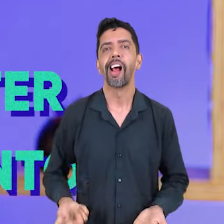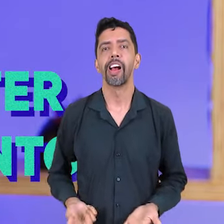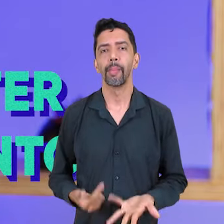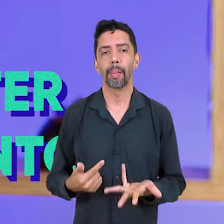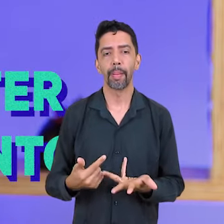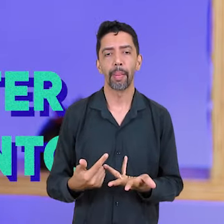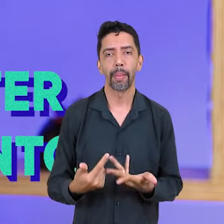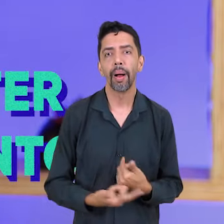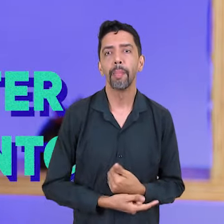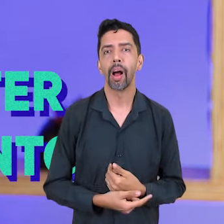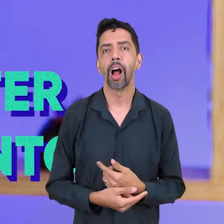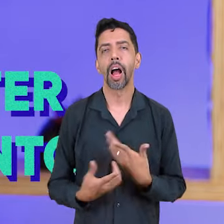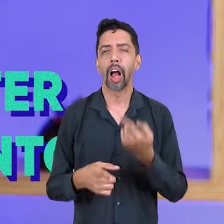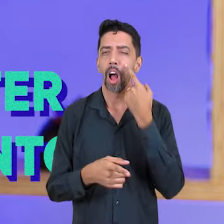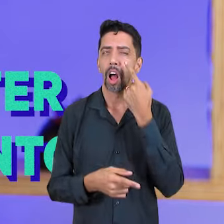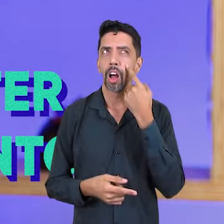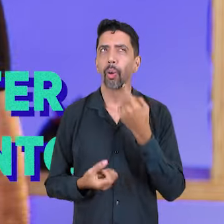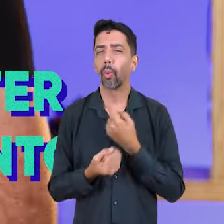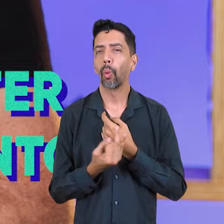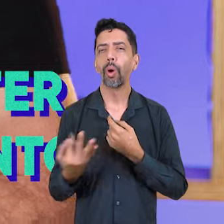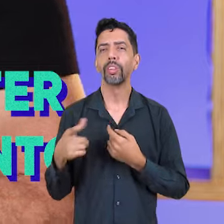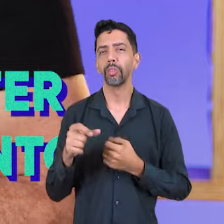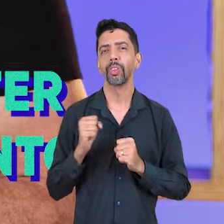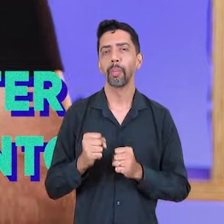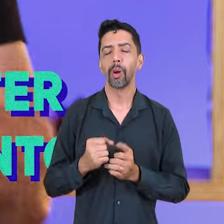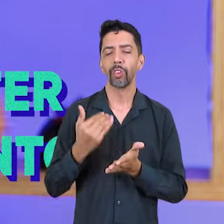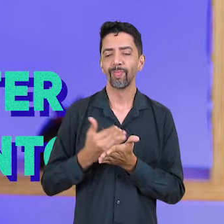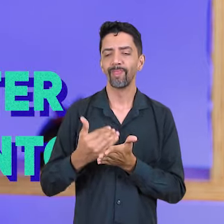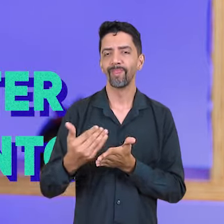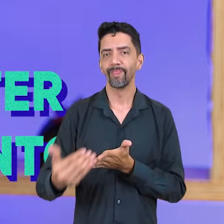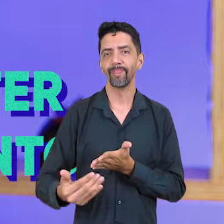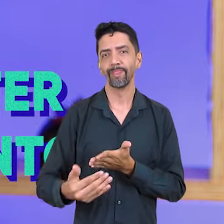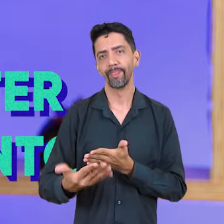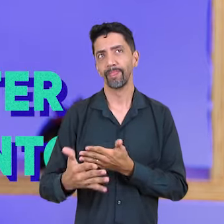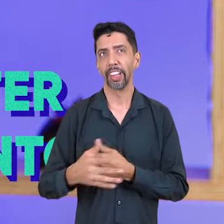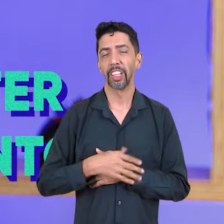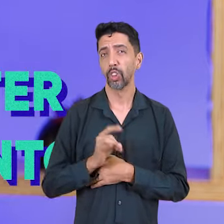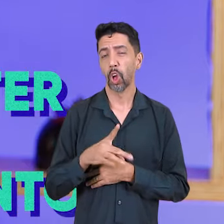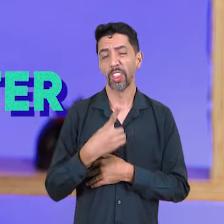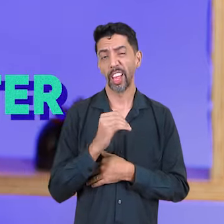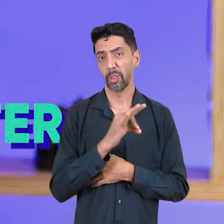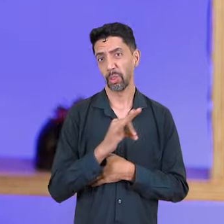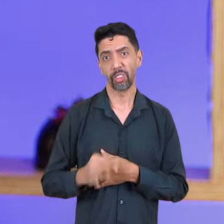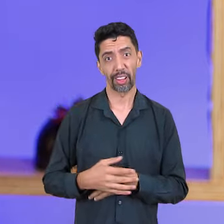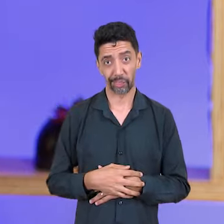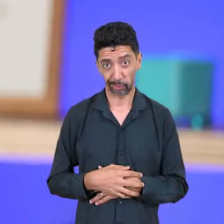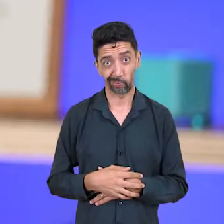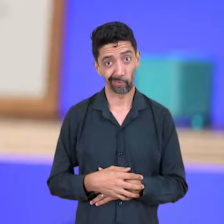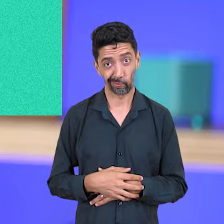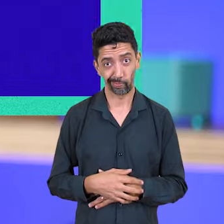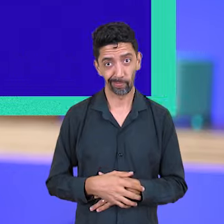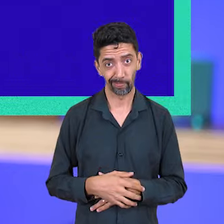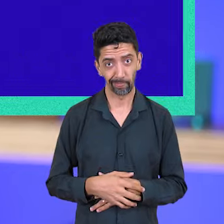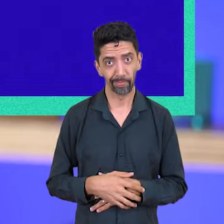posso comprometer de prestações no meu orçamento financeiro? Talvez nem 10% do seu ganho mensal.